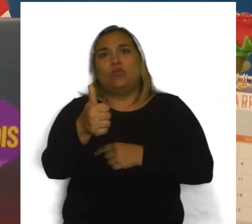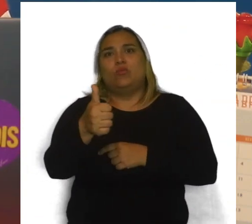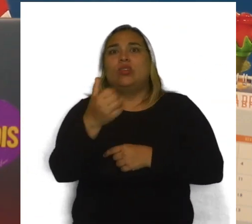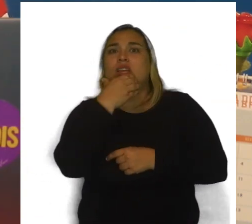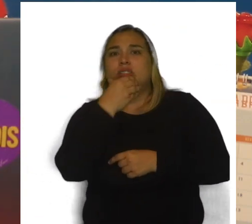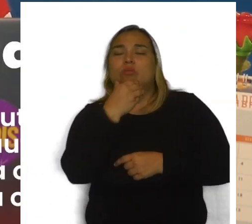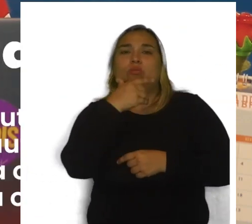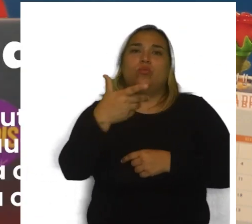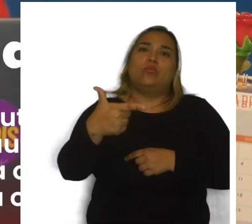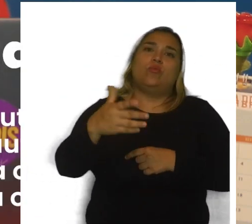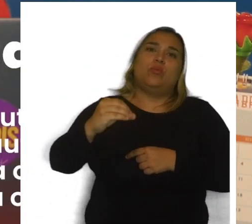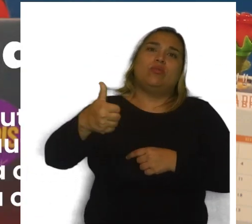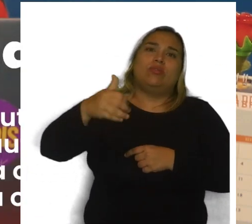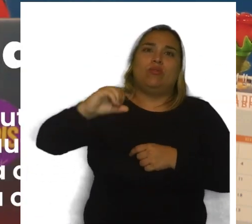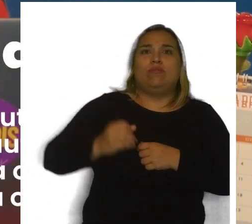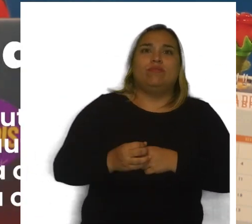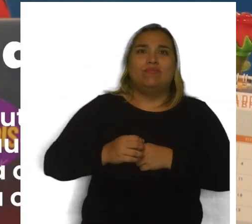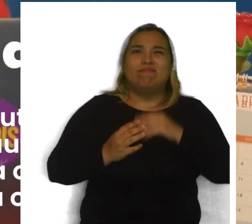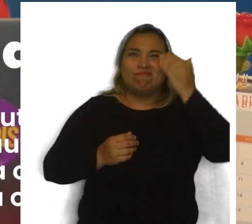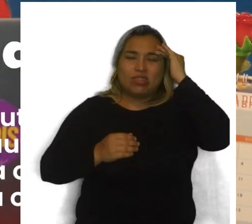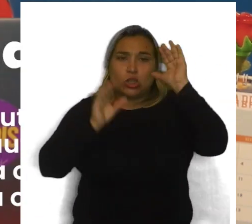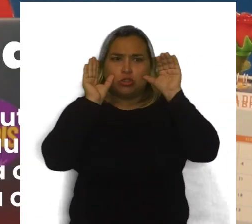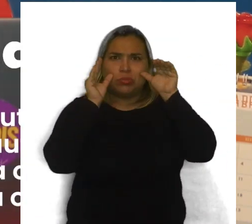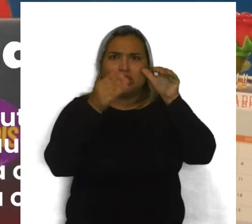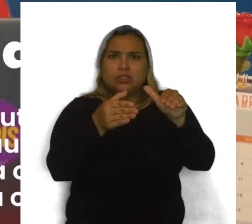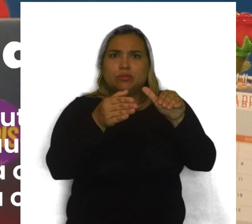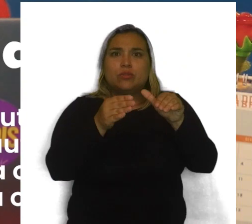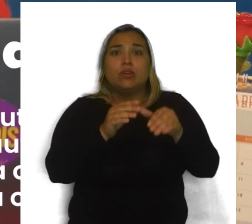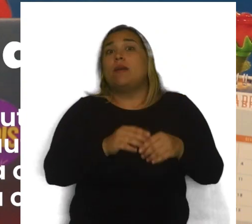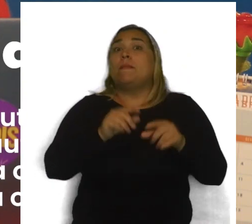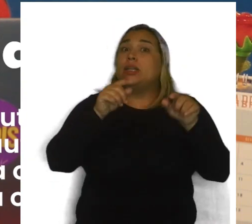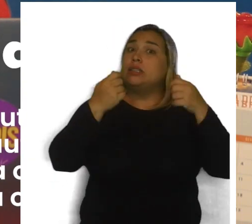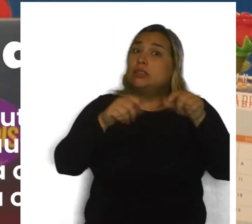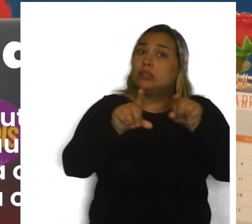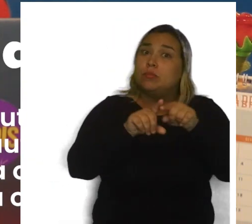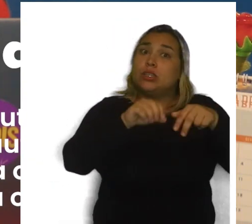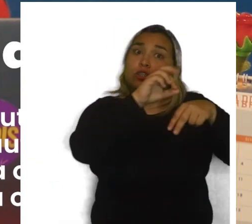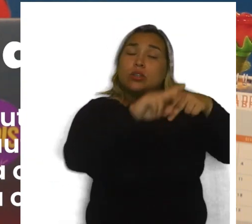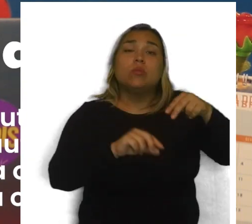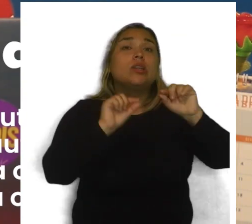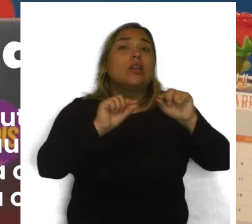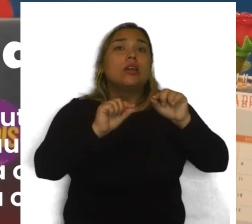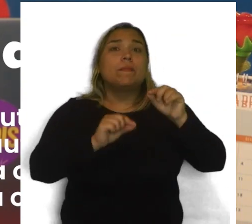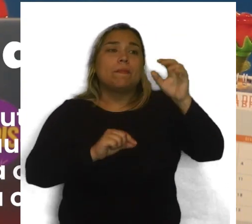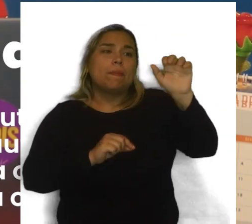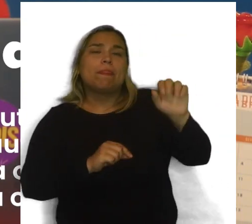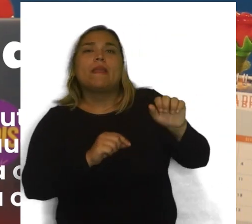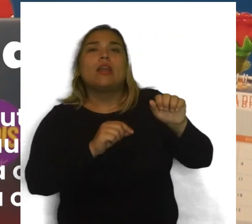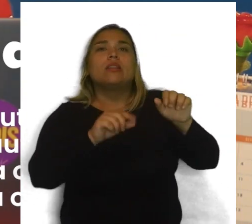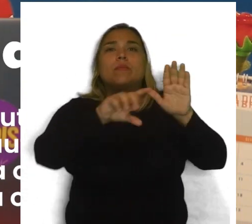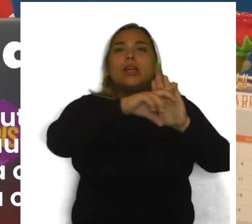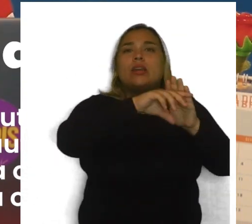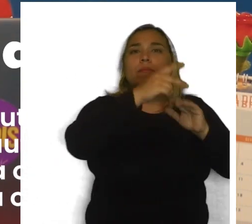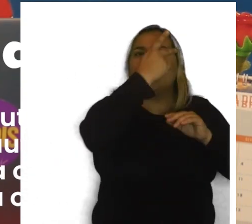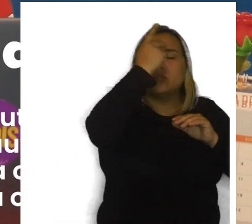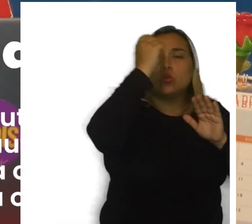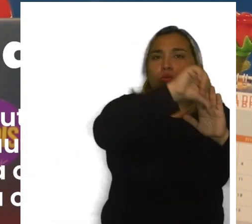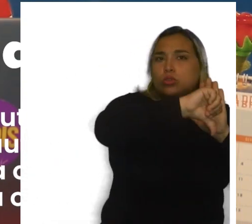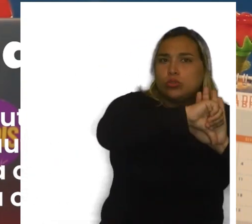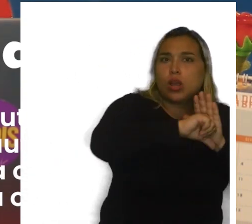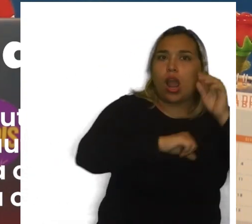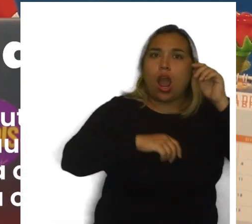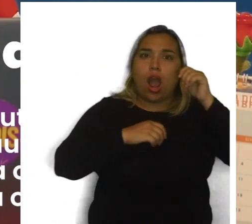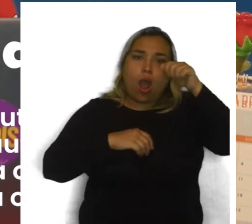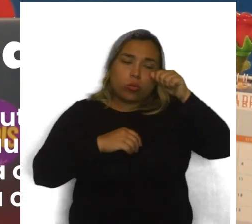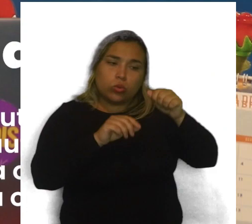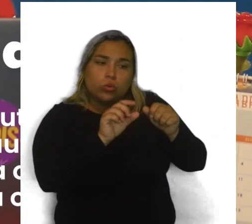2019. Os dados devem ser classificados por gênero, autor/vítima, idade,